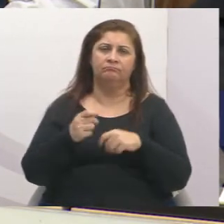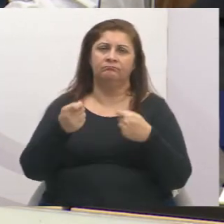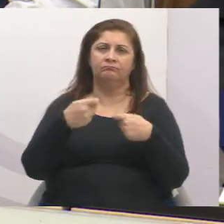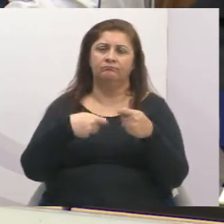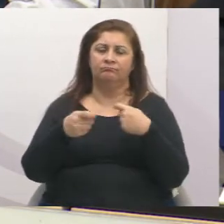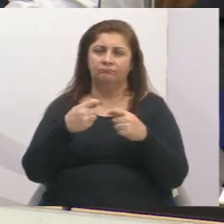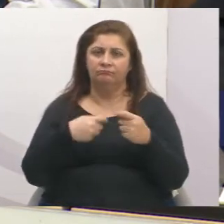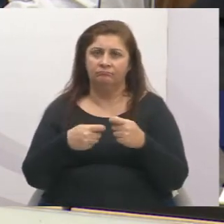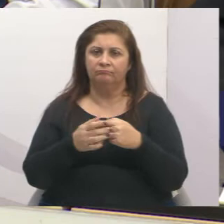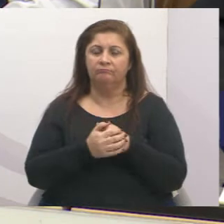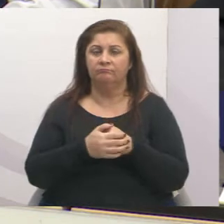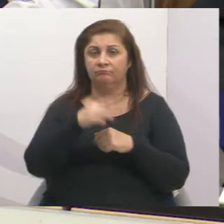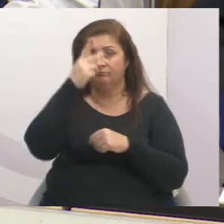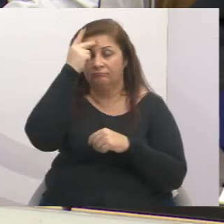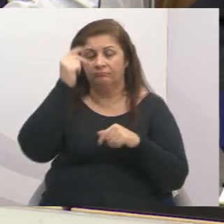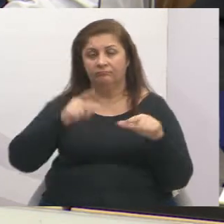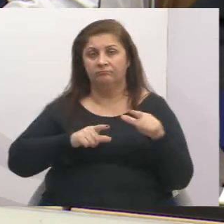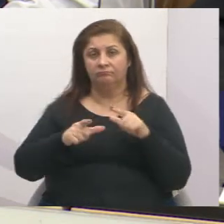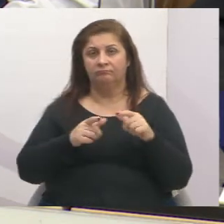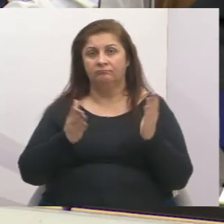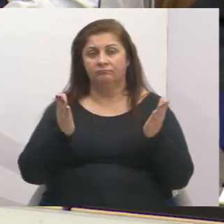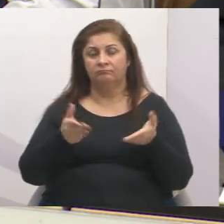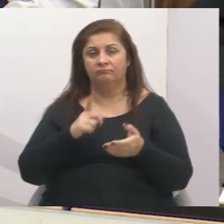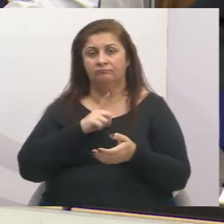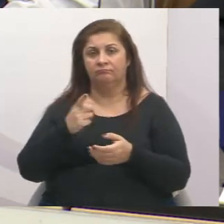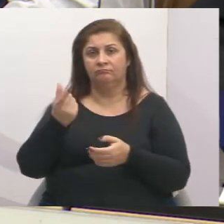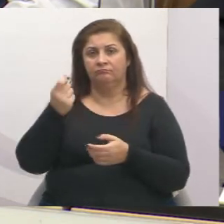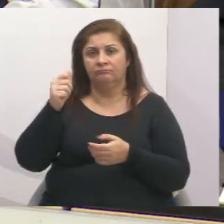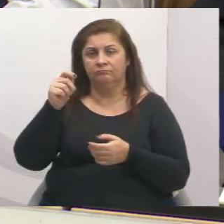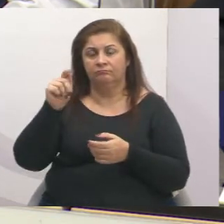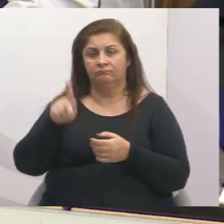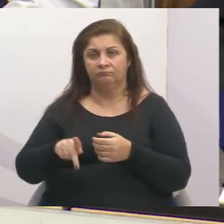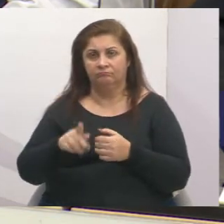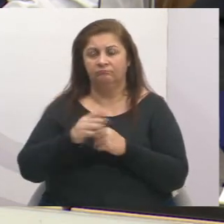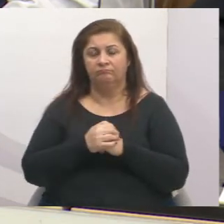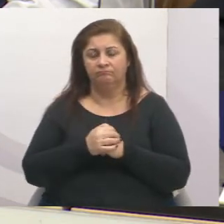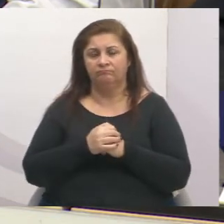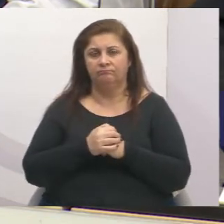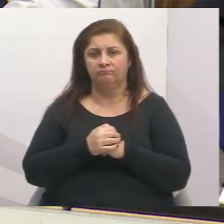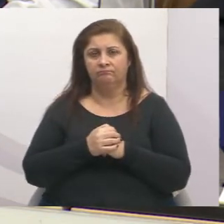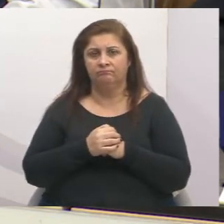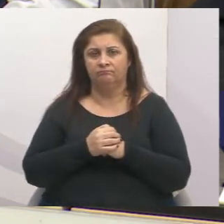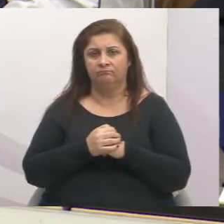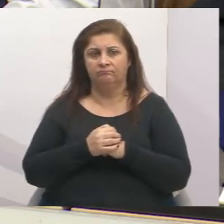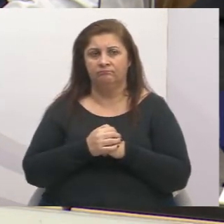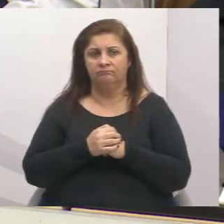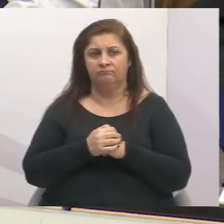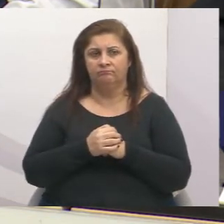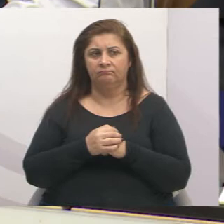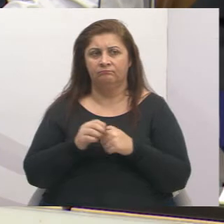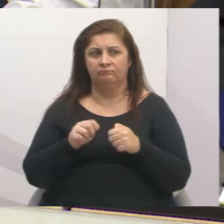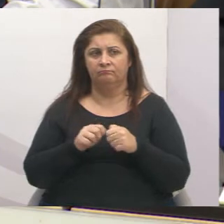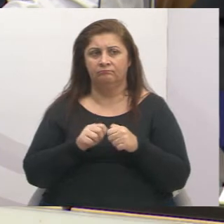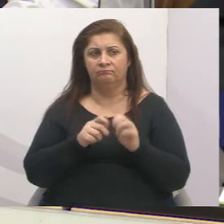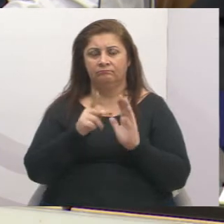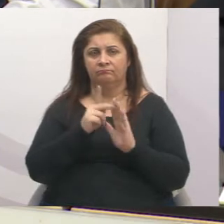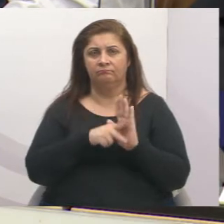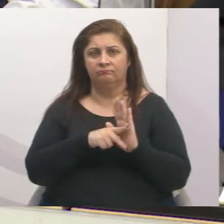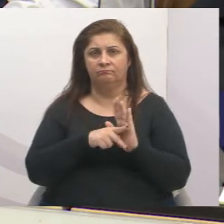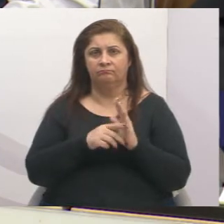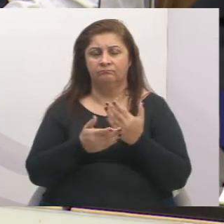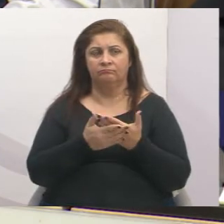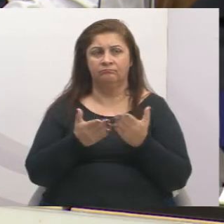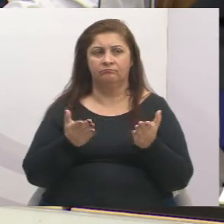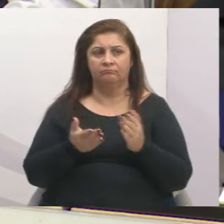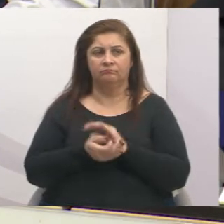administrações, os servidores que hoje recebem a sua aposentadoria para garantir. Eu quero deixar aqui uma proposta de resolução da mesa, senhores